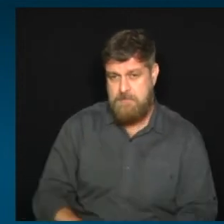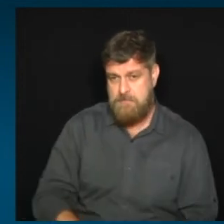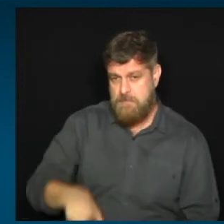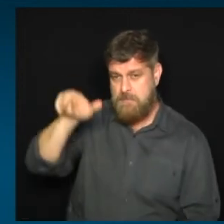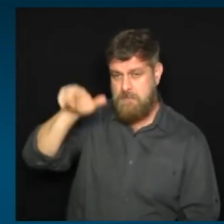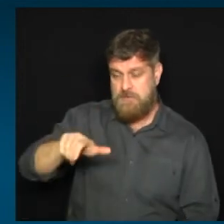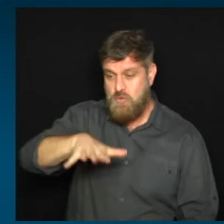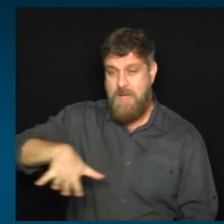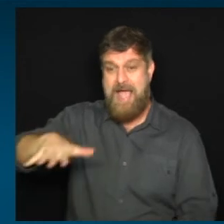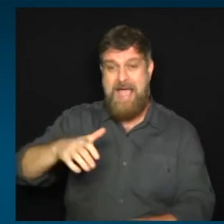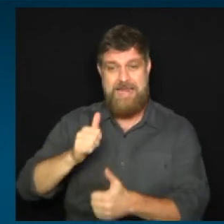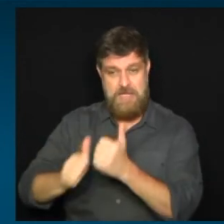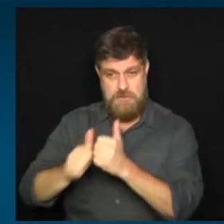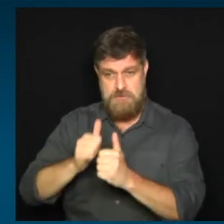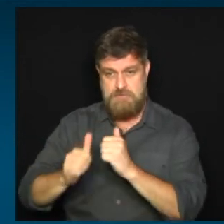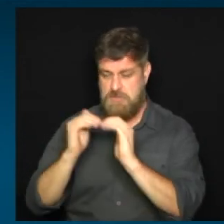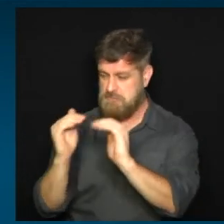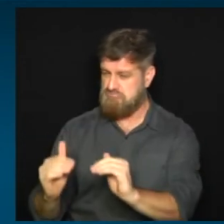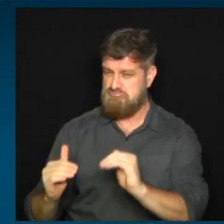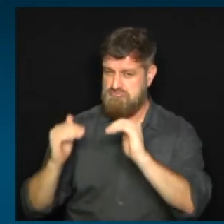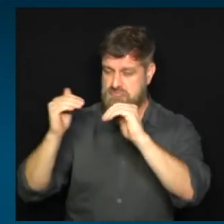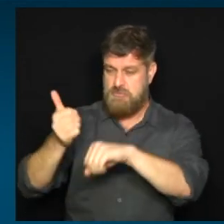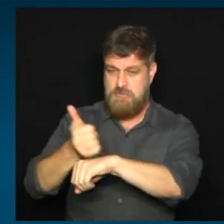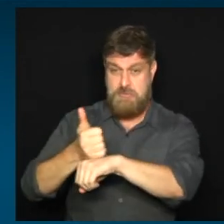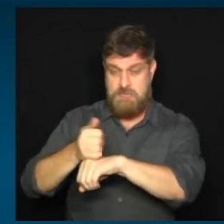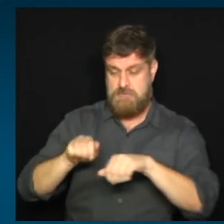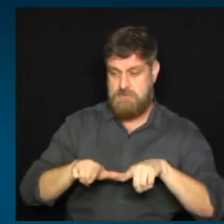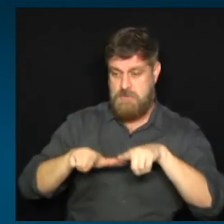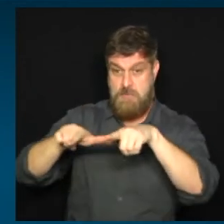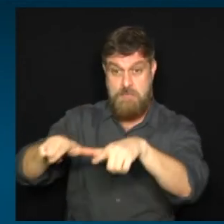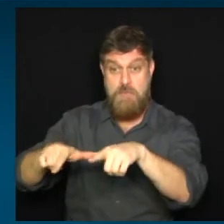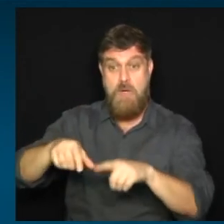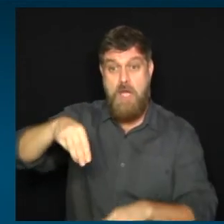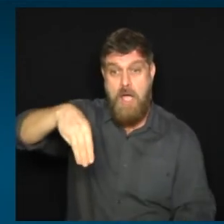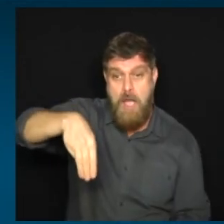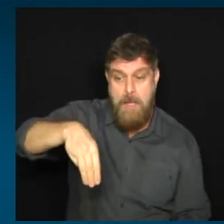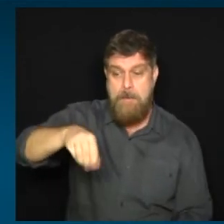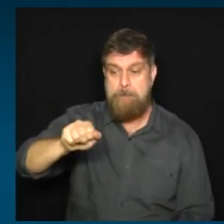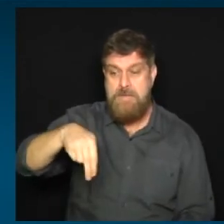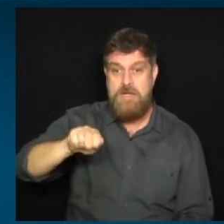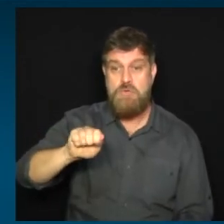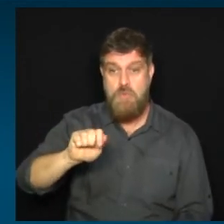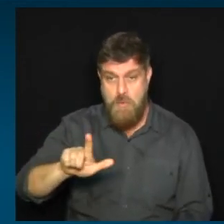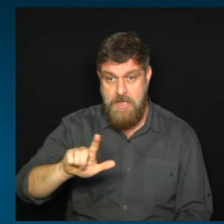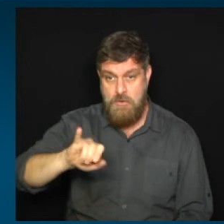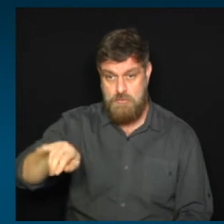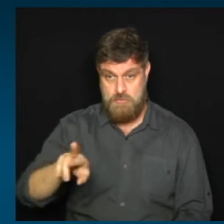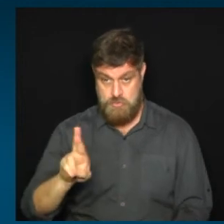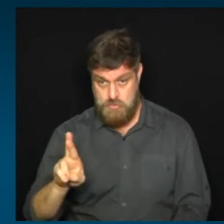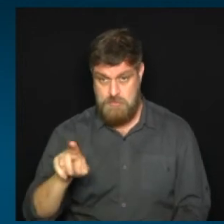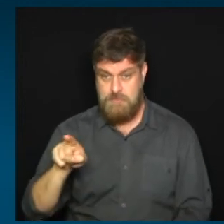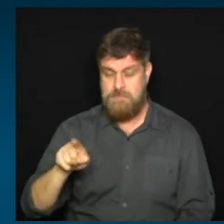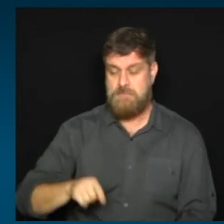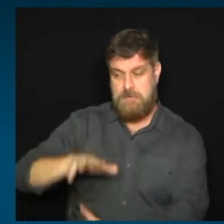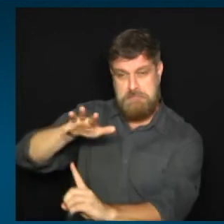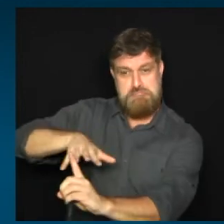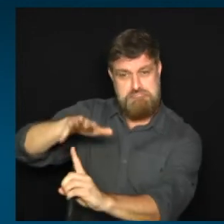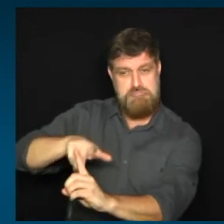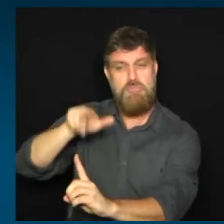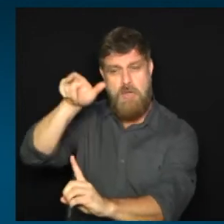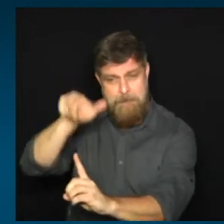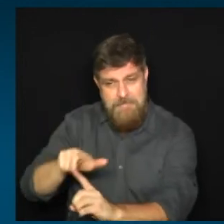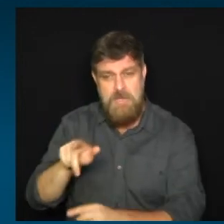mérito esportivo Sérgio José Salvucci a Manuel Vicente Machado Júnior, o mestre Buda. O homenageado é professor